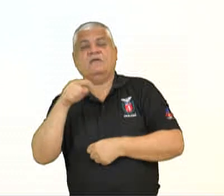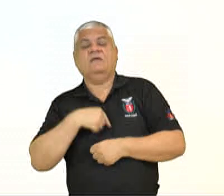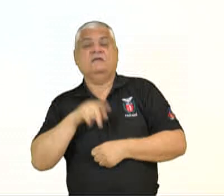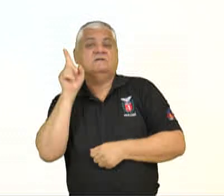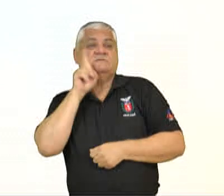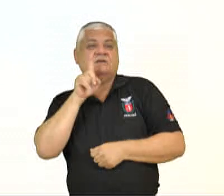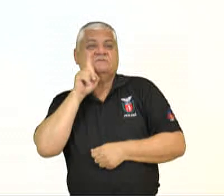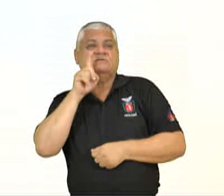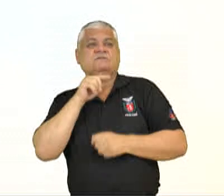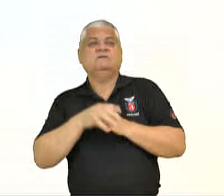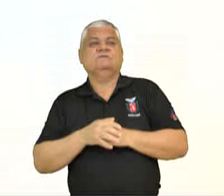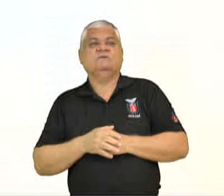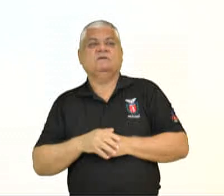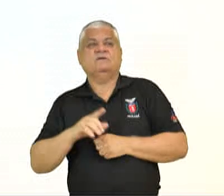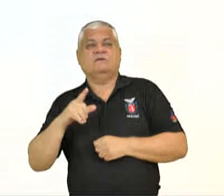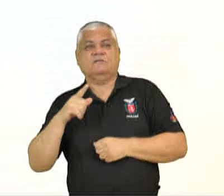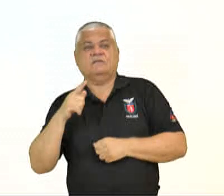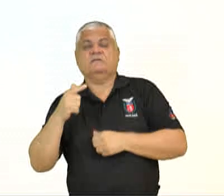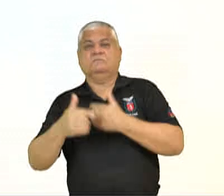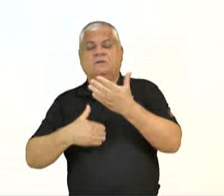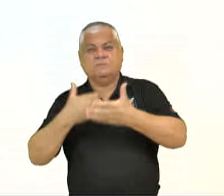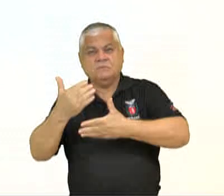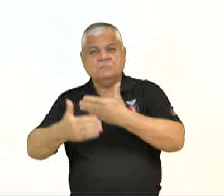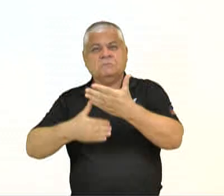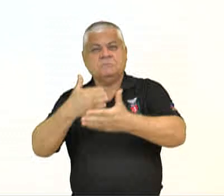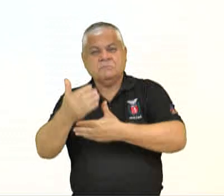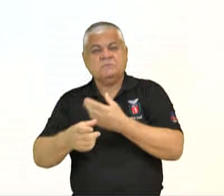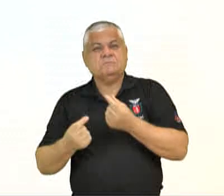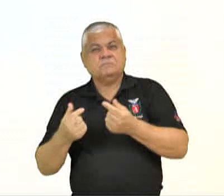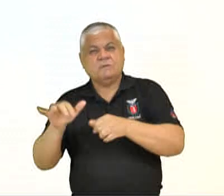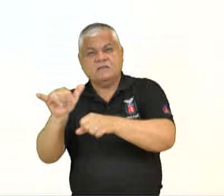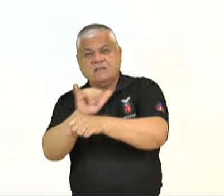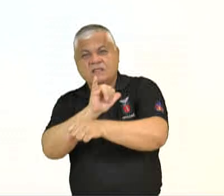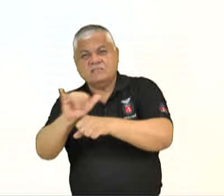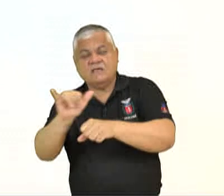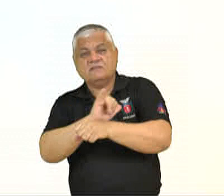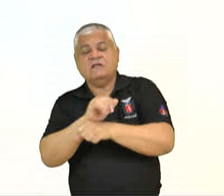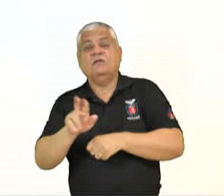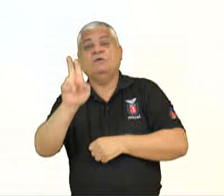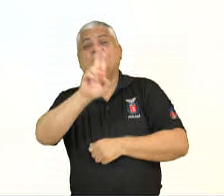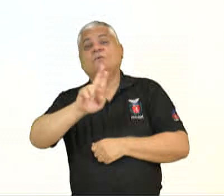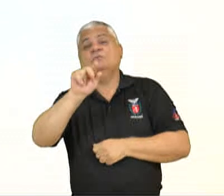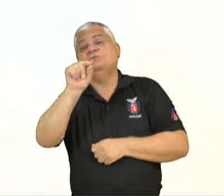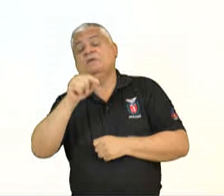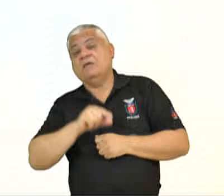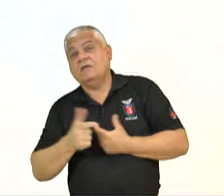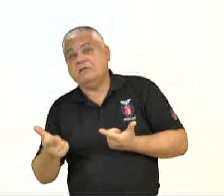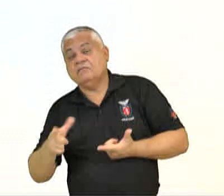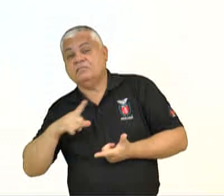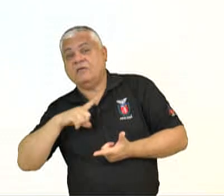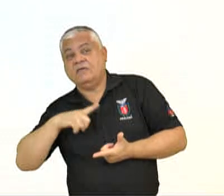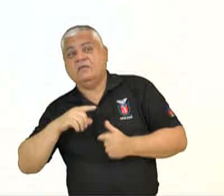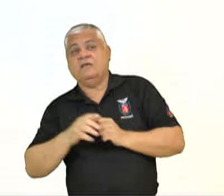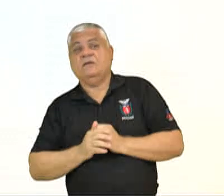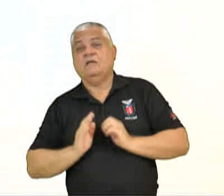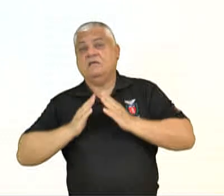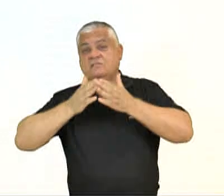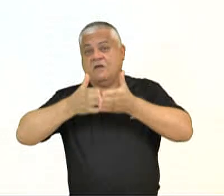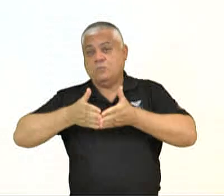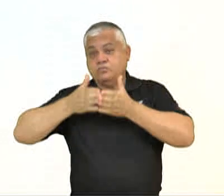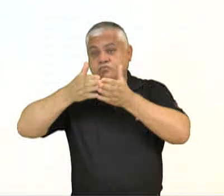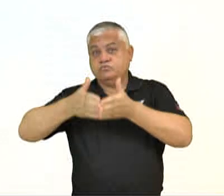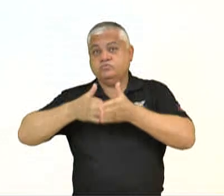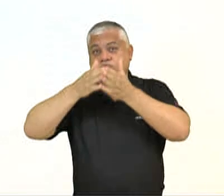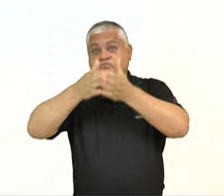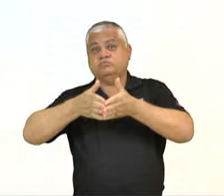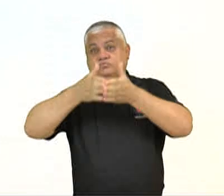Unidos então, com seus interesses econômicos e estratégicos, né, os Estados Unidos utilizam o que, por exemplo? Utiliza-se de, por exemplo,